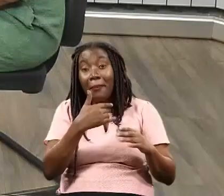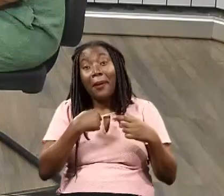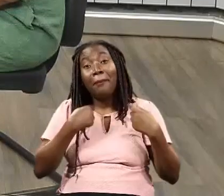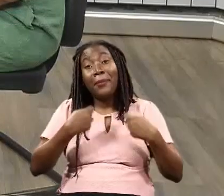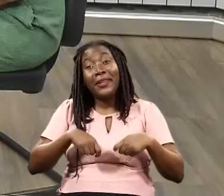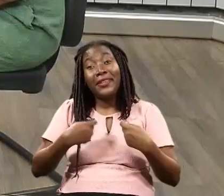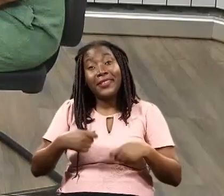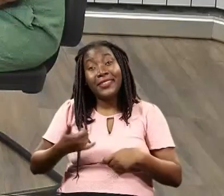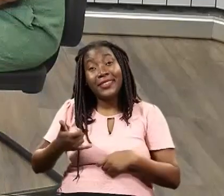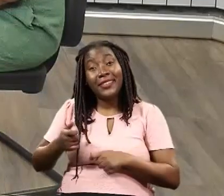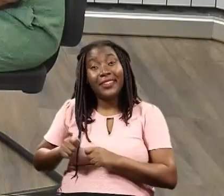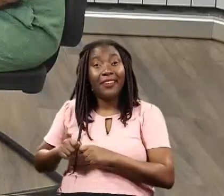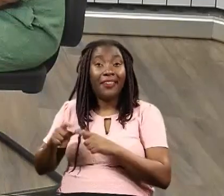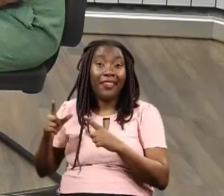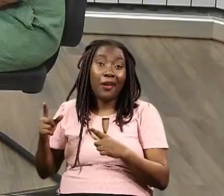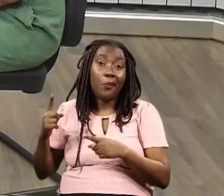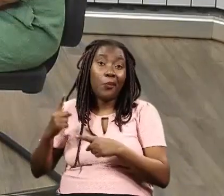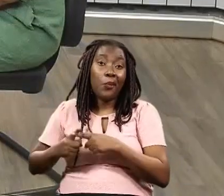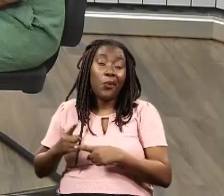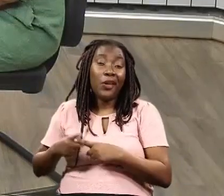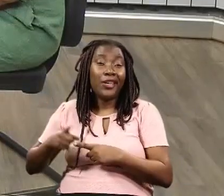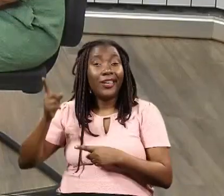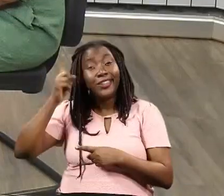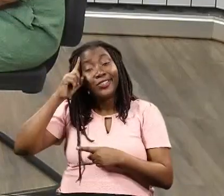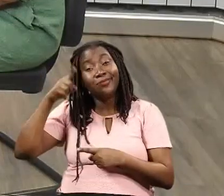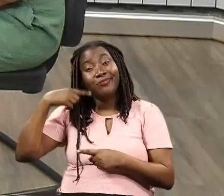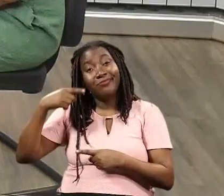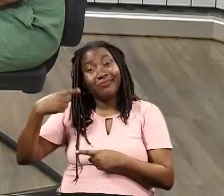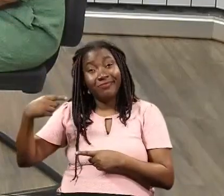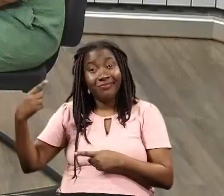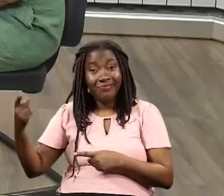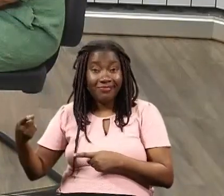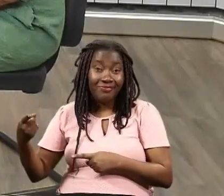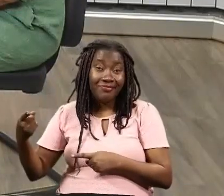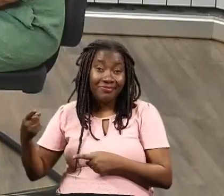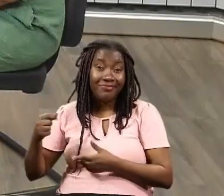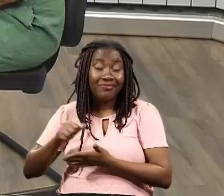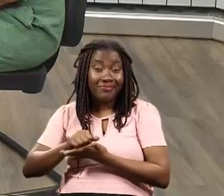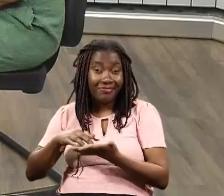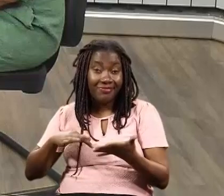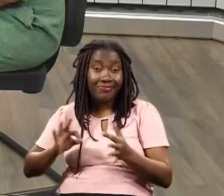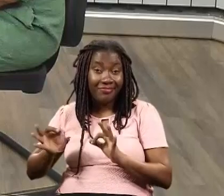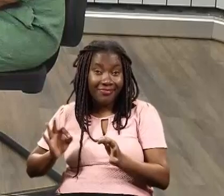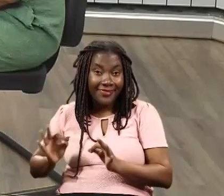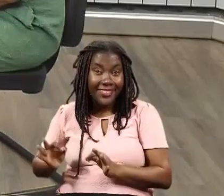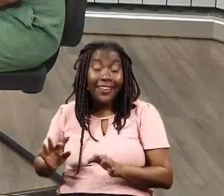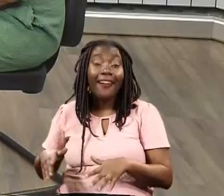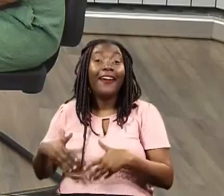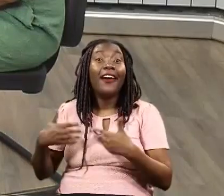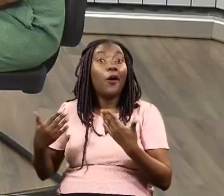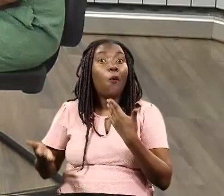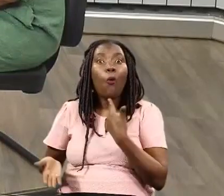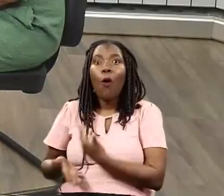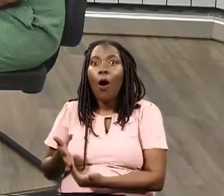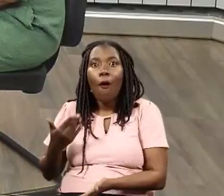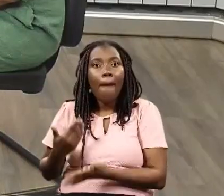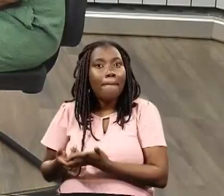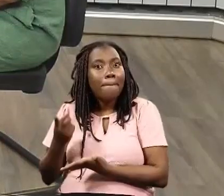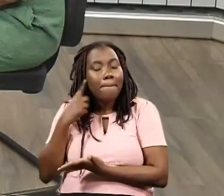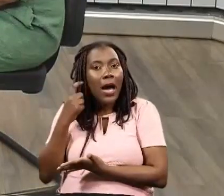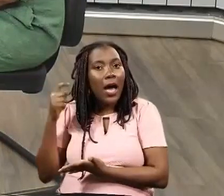celular ligado por conta do dia a dia, né, dos afazeres do dia a dia. E aí, qualquer